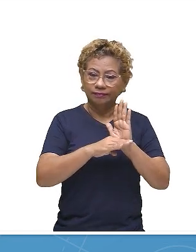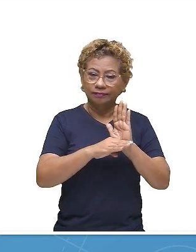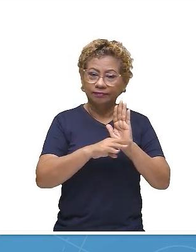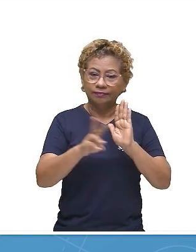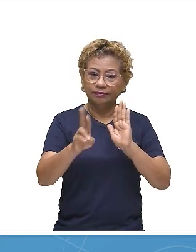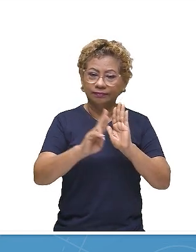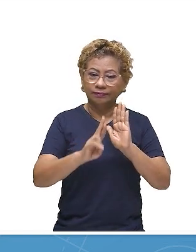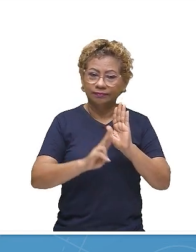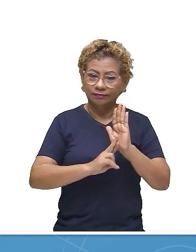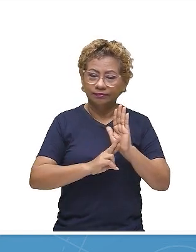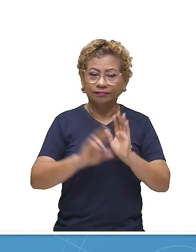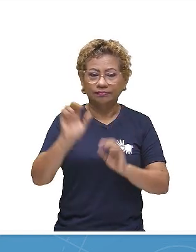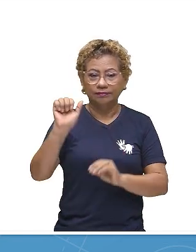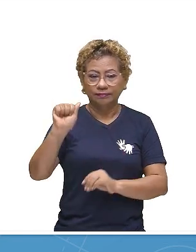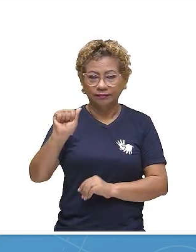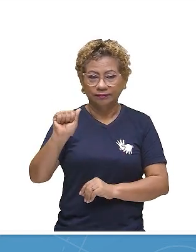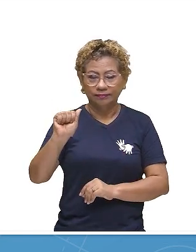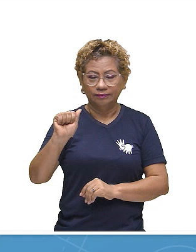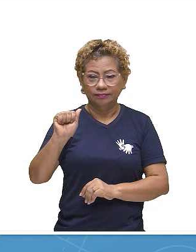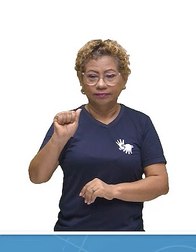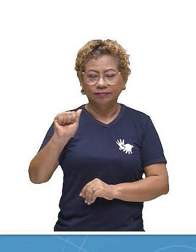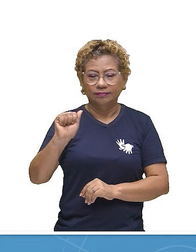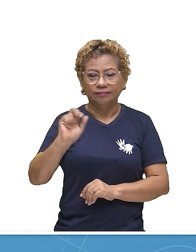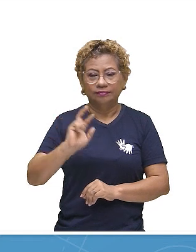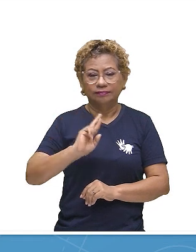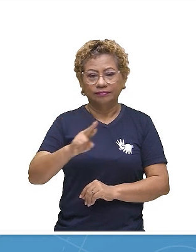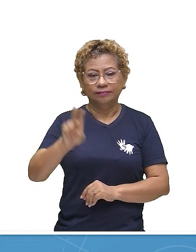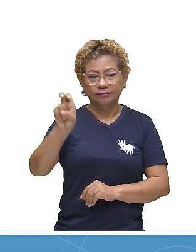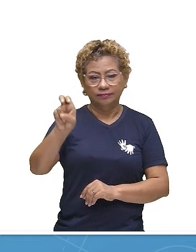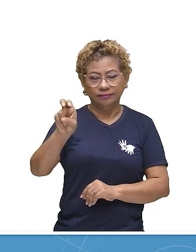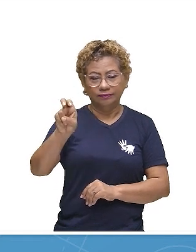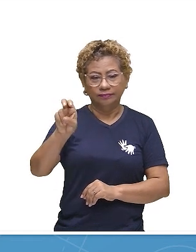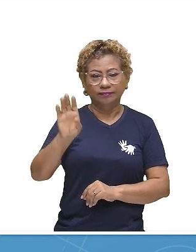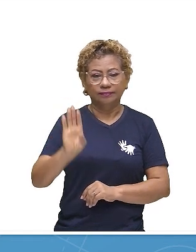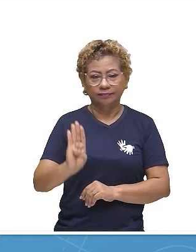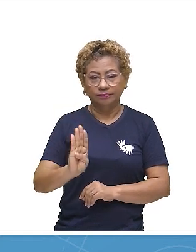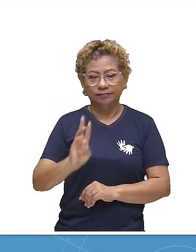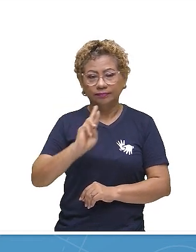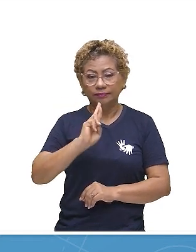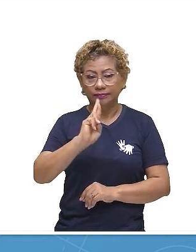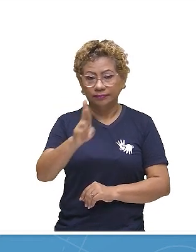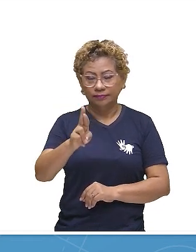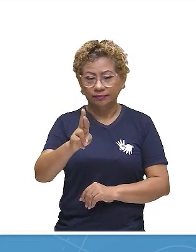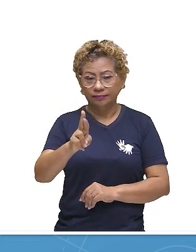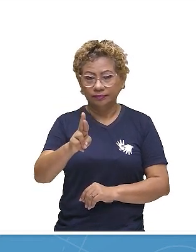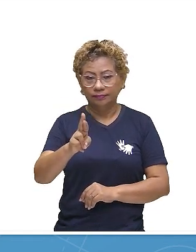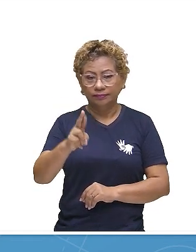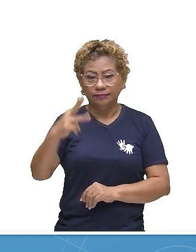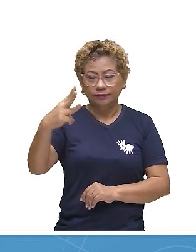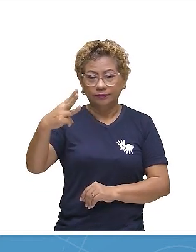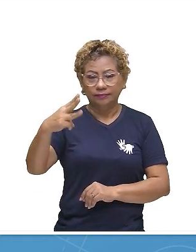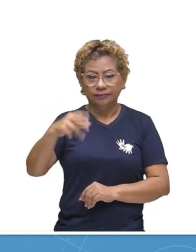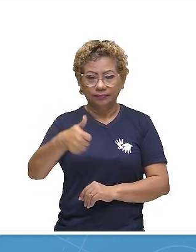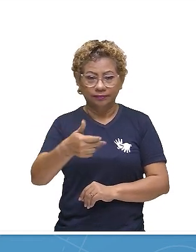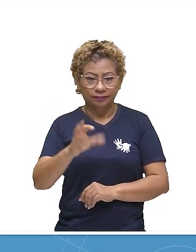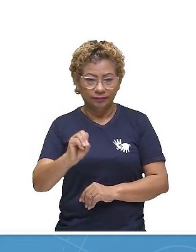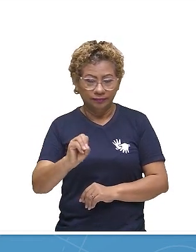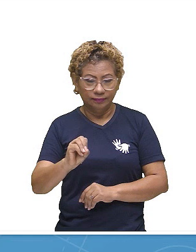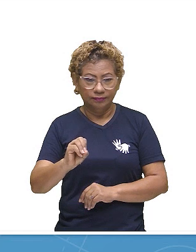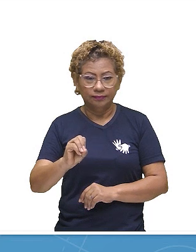das respostas, né? Na letra A, raiz quadrada de 25 é 5, né? Raiz quadrada